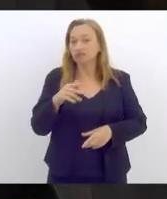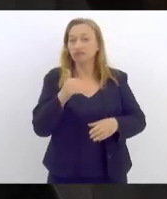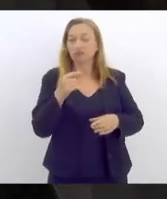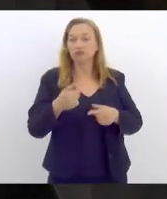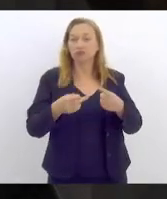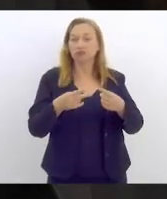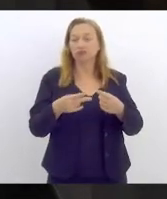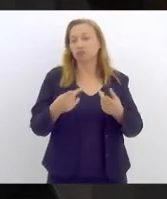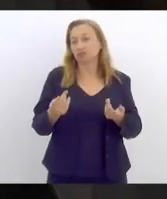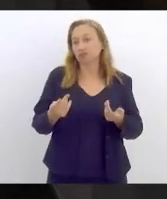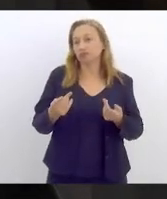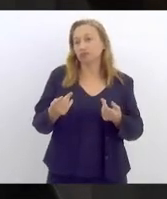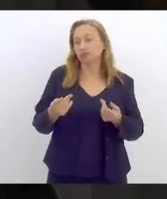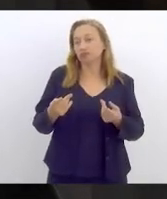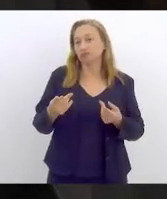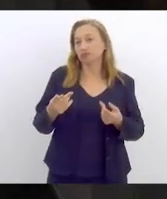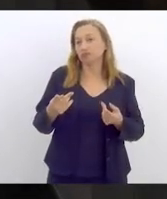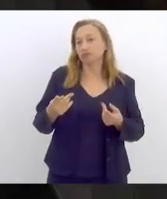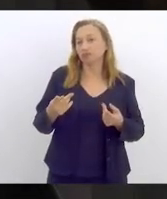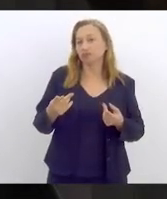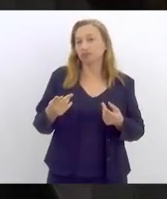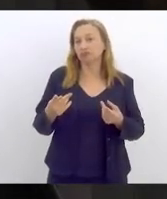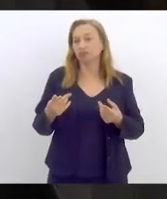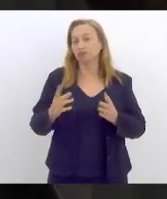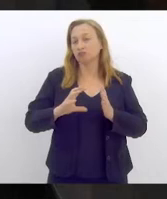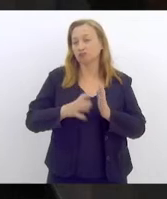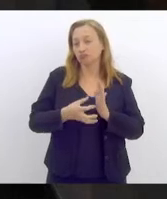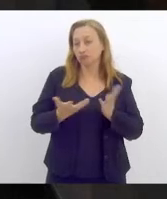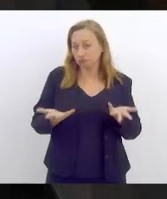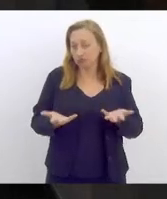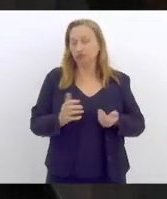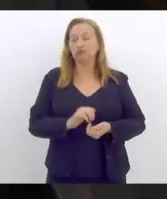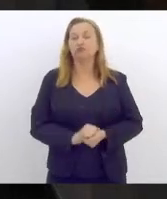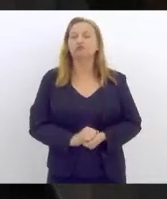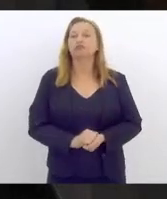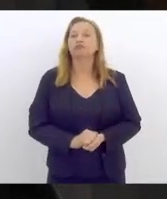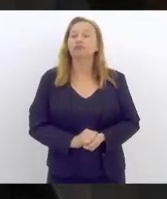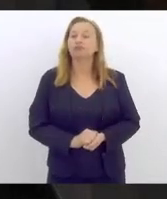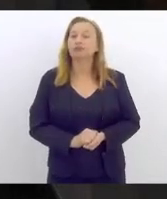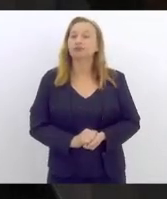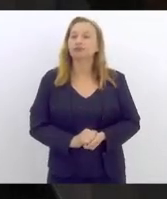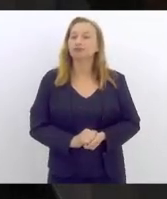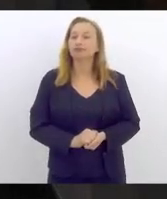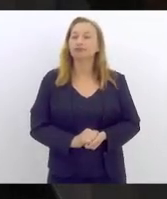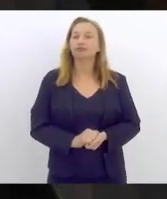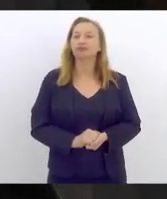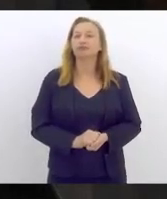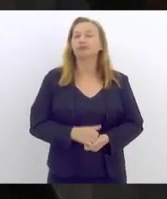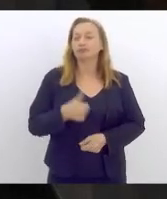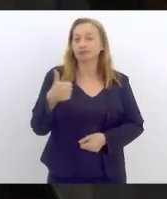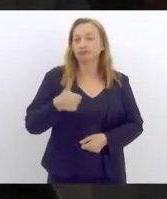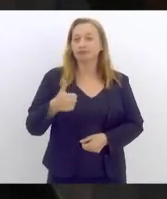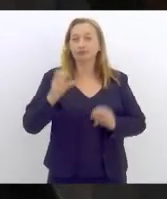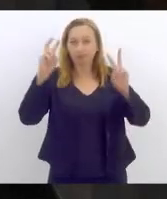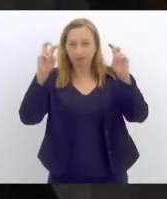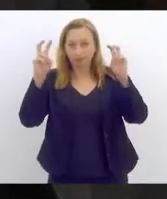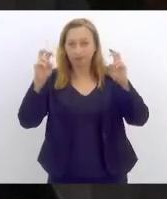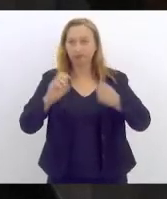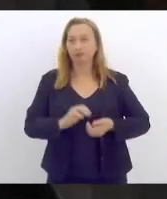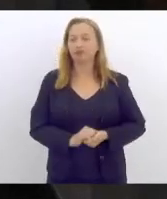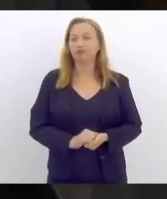cada um será o seu próprio partido político Então essa é a primeira questão